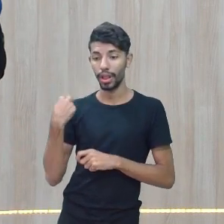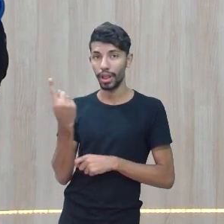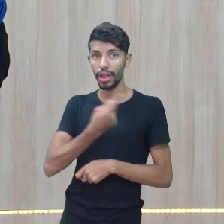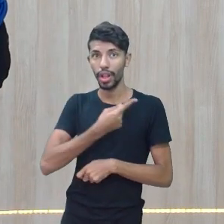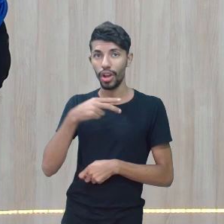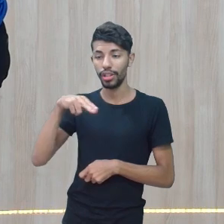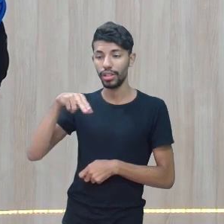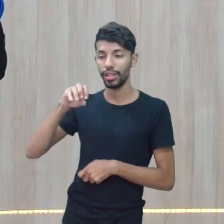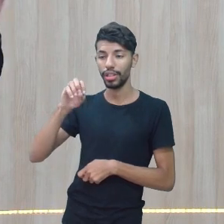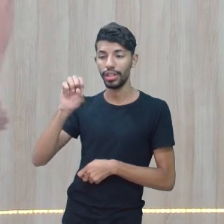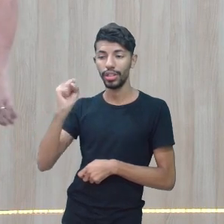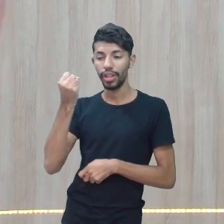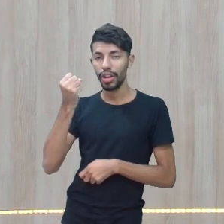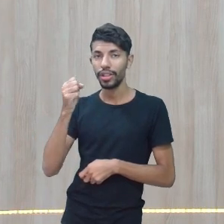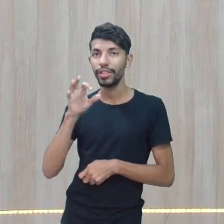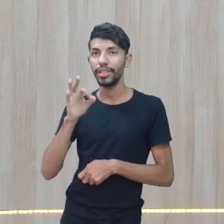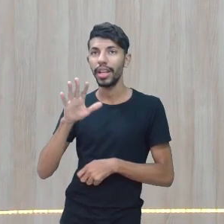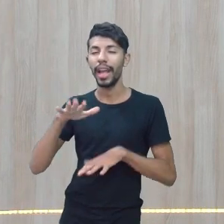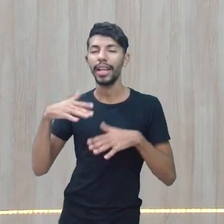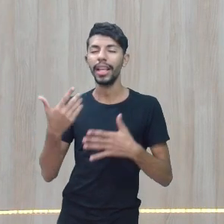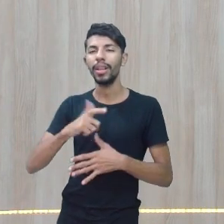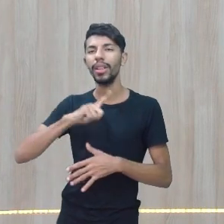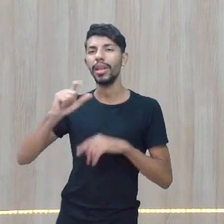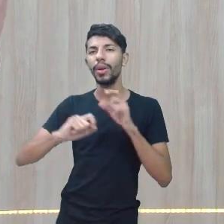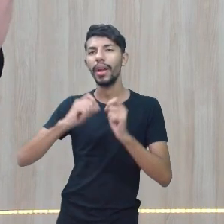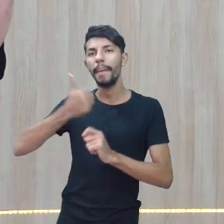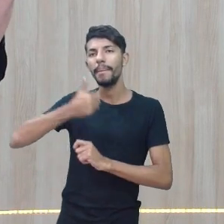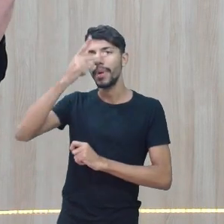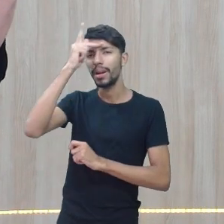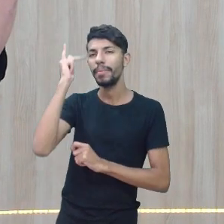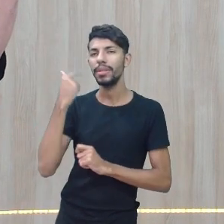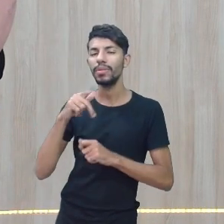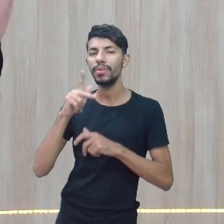Então, nós temos a primeira pessoa do plural. Nós